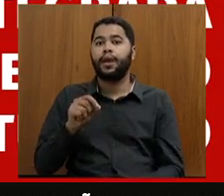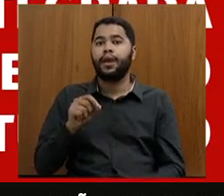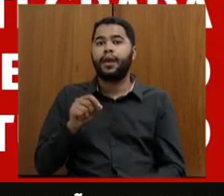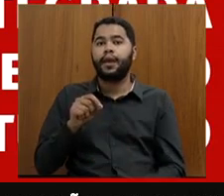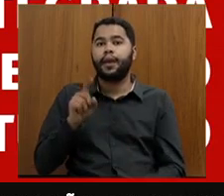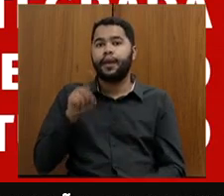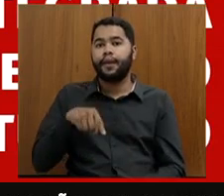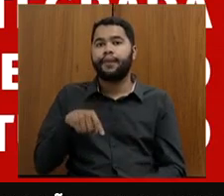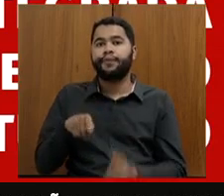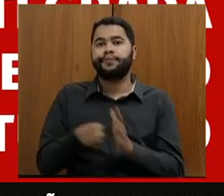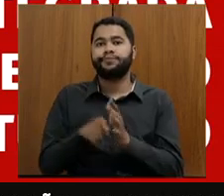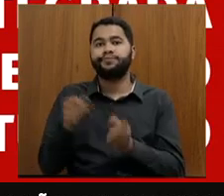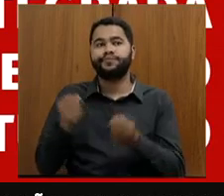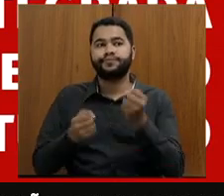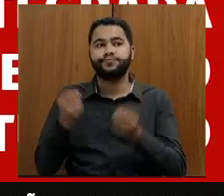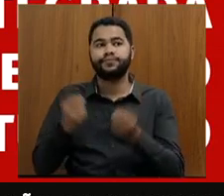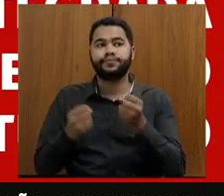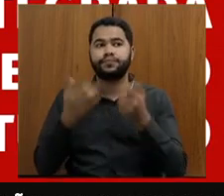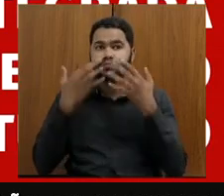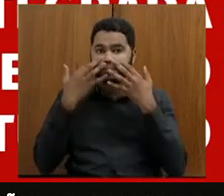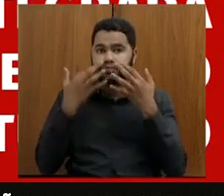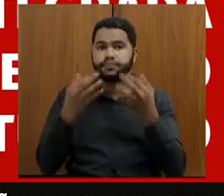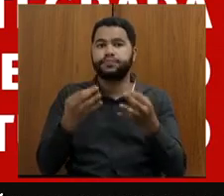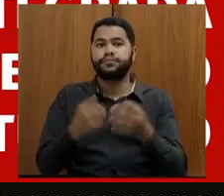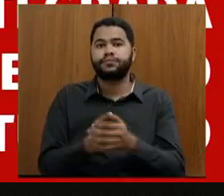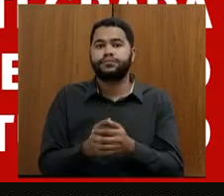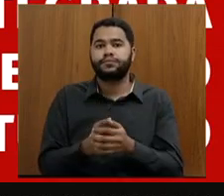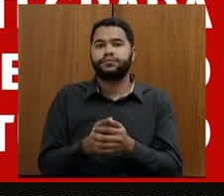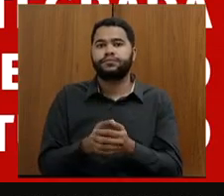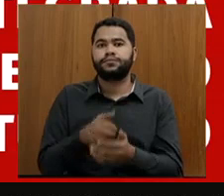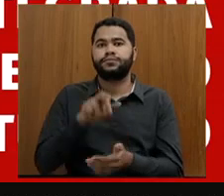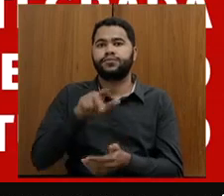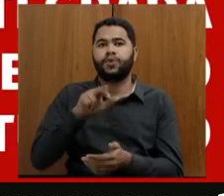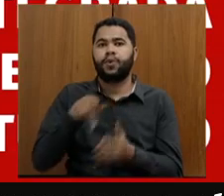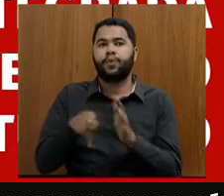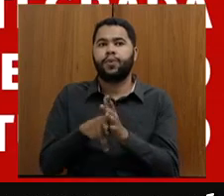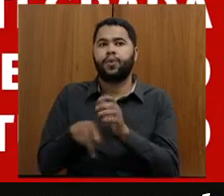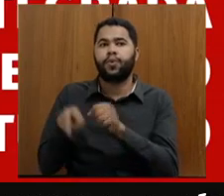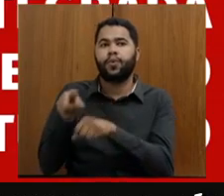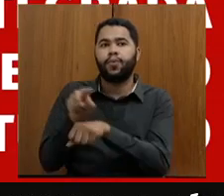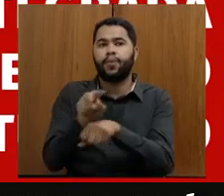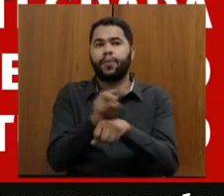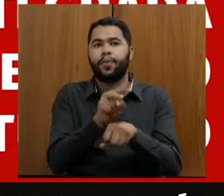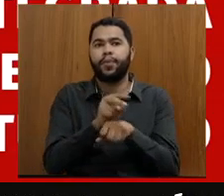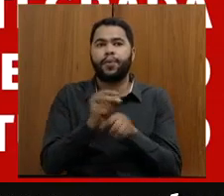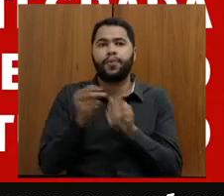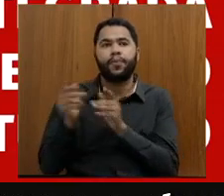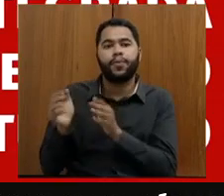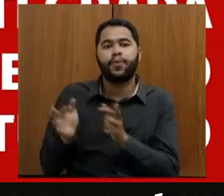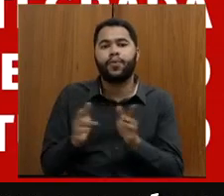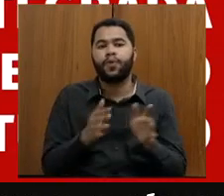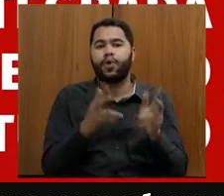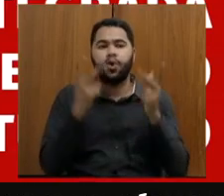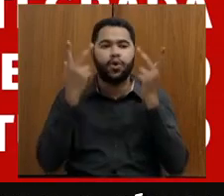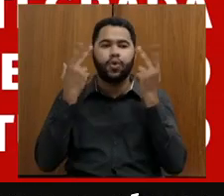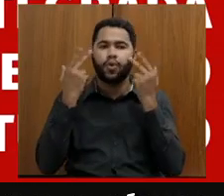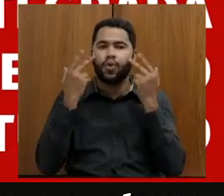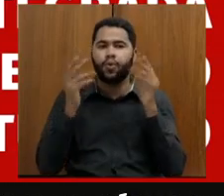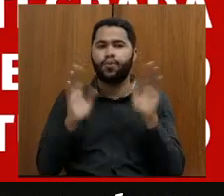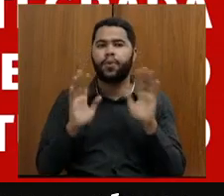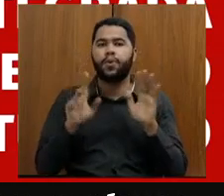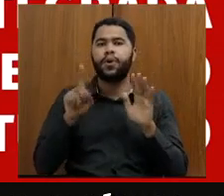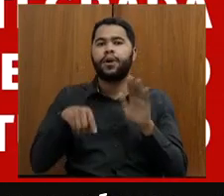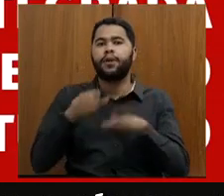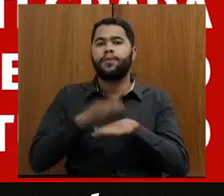muito é um veículo né que chama atenção diferenciado ele não é para um Patrulhamento rotineiro normal ele